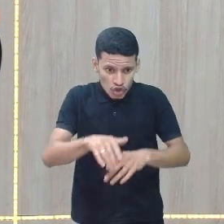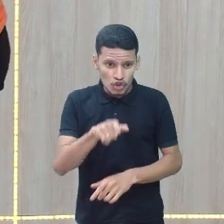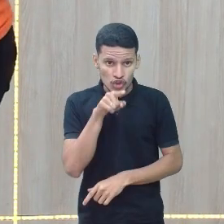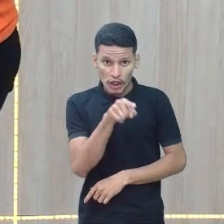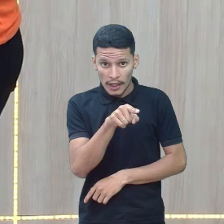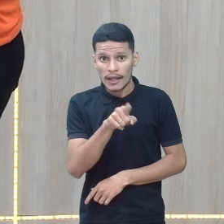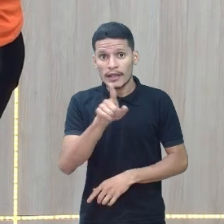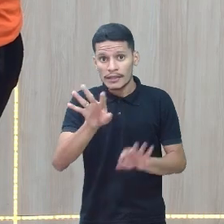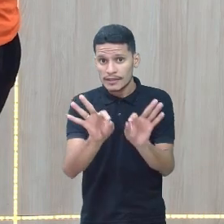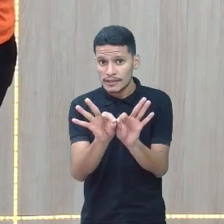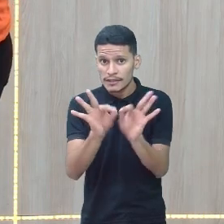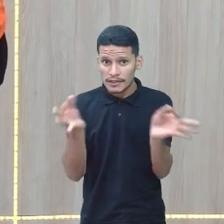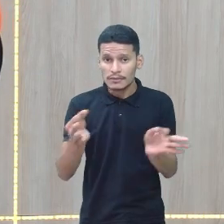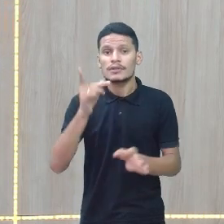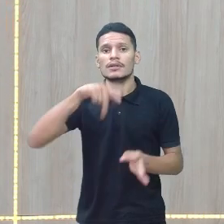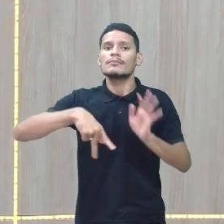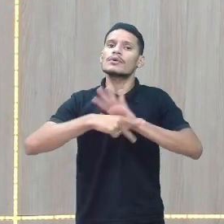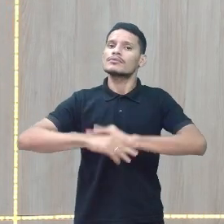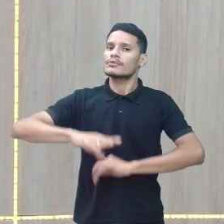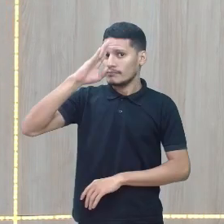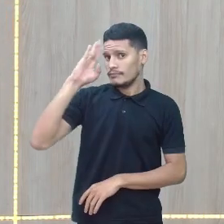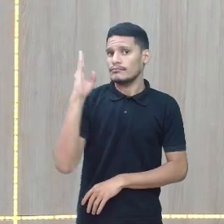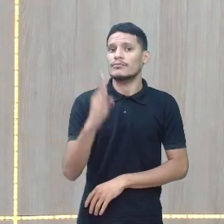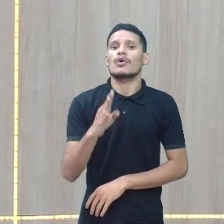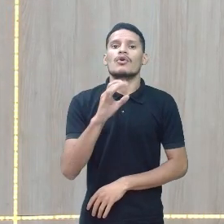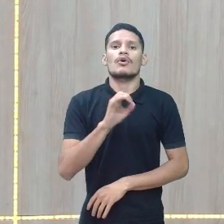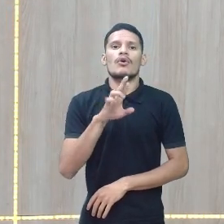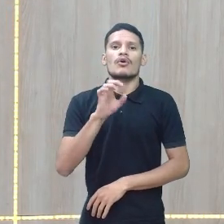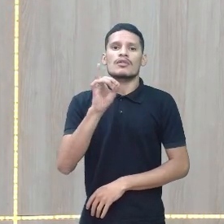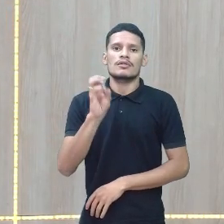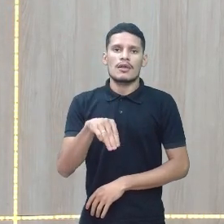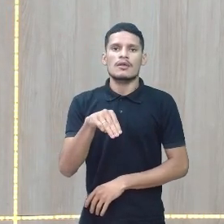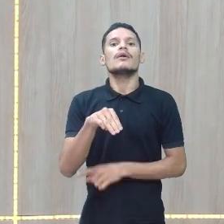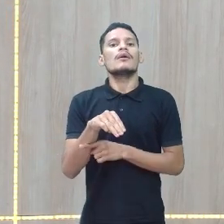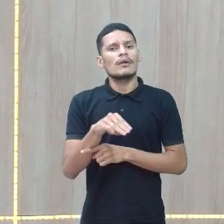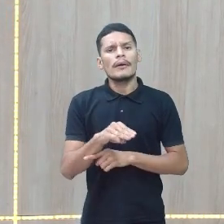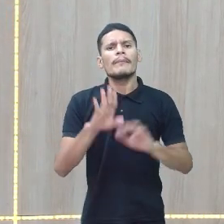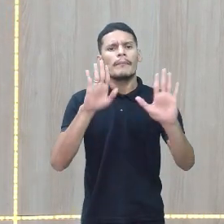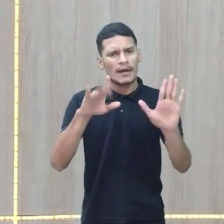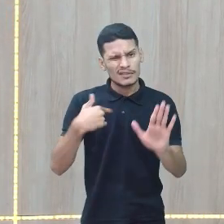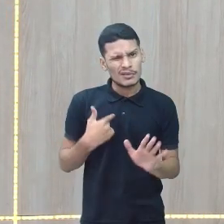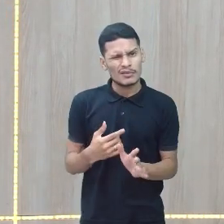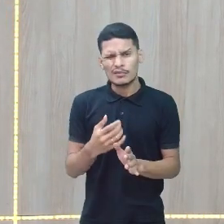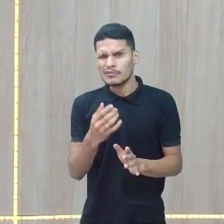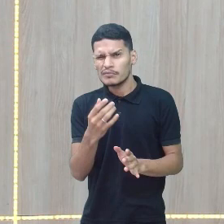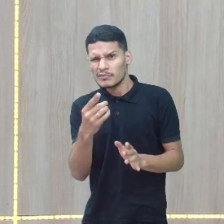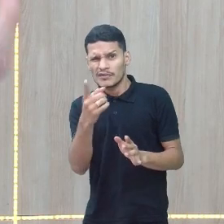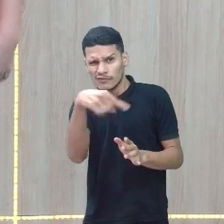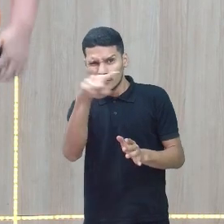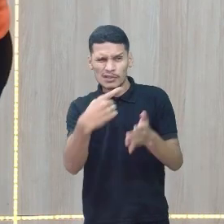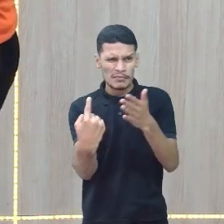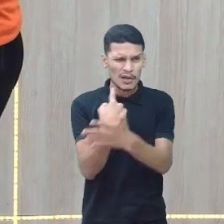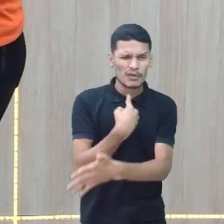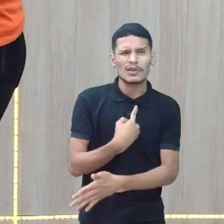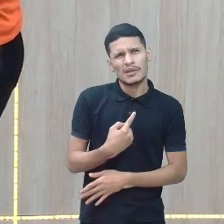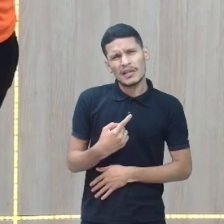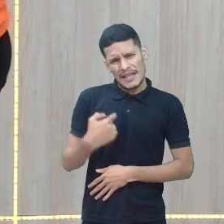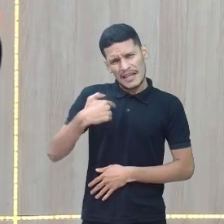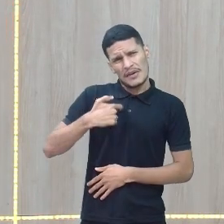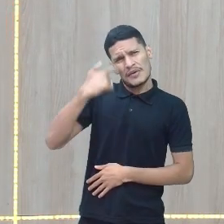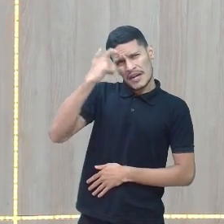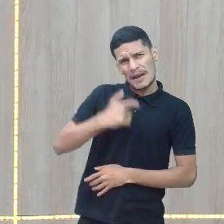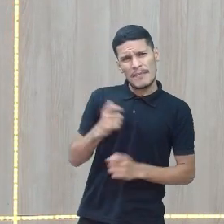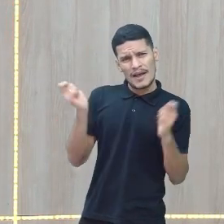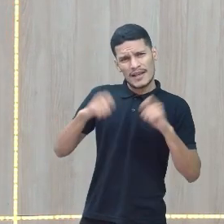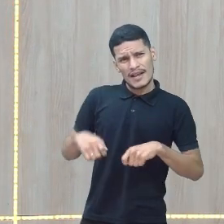simples, é uma ordem direta. E aí, professora, será que eu posso, vocês podem perguntar assim, será que eu posso